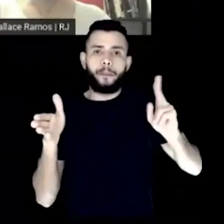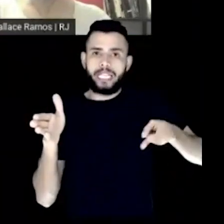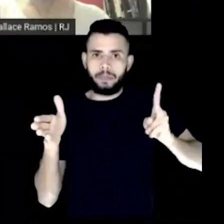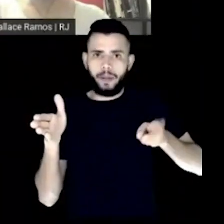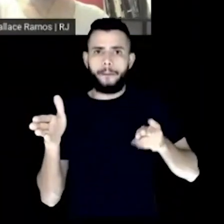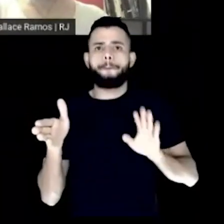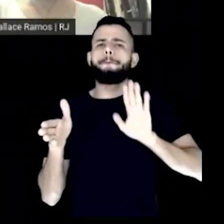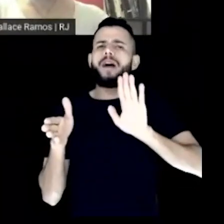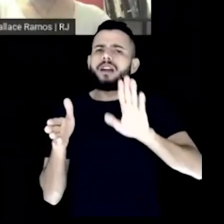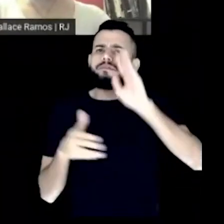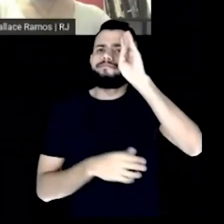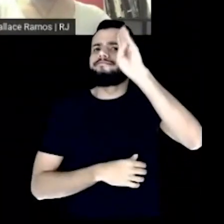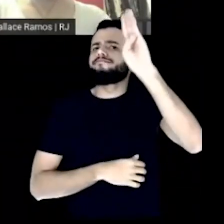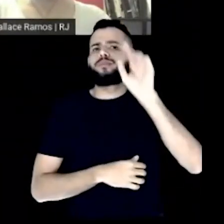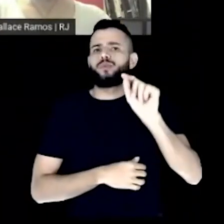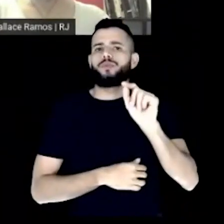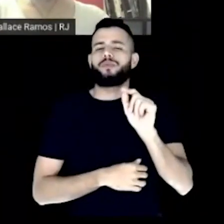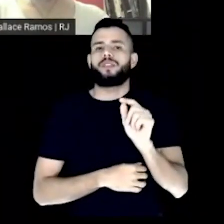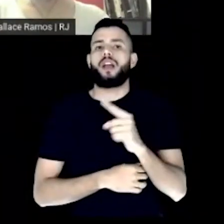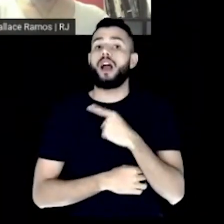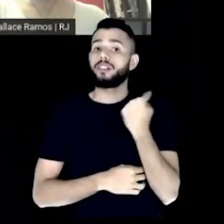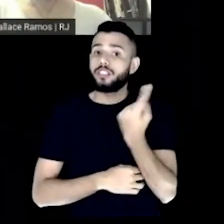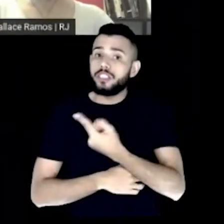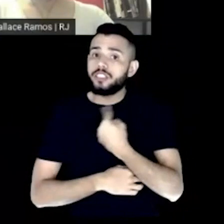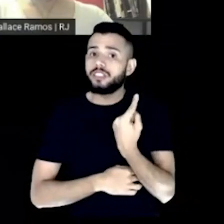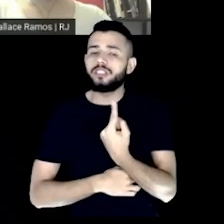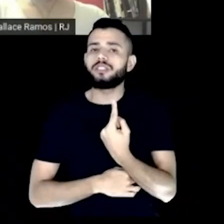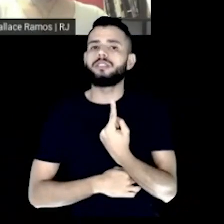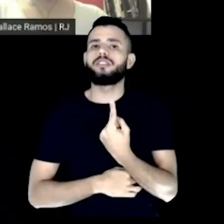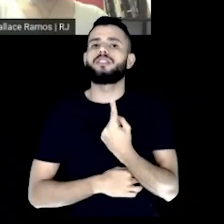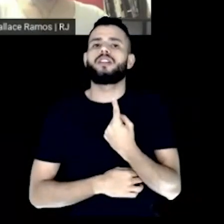tempo. Mas, acima de tudo, a gente iria